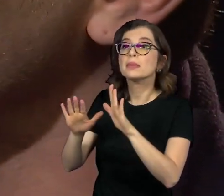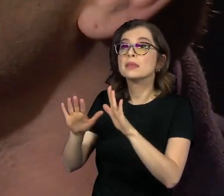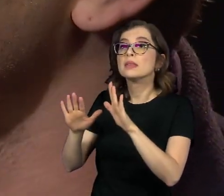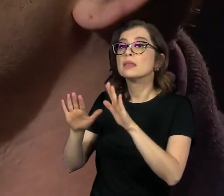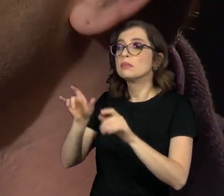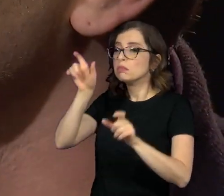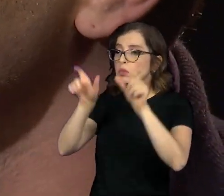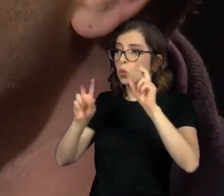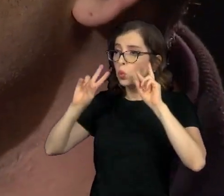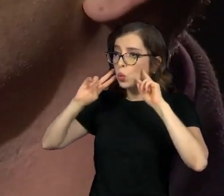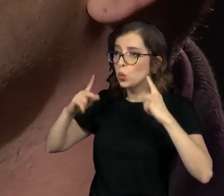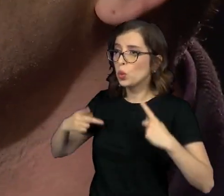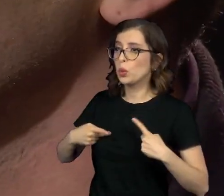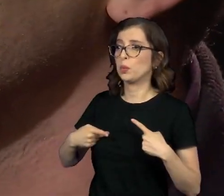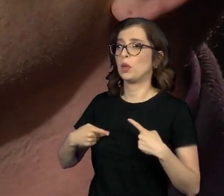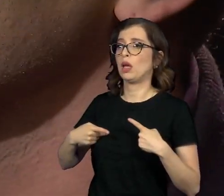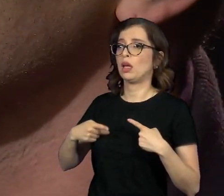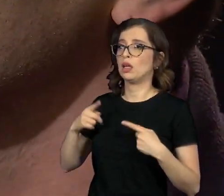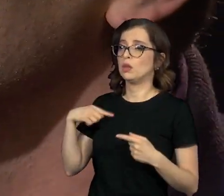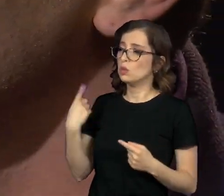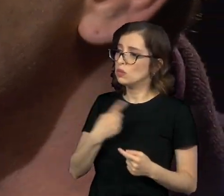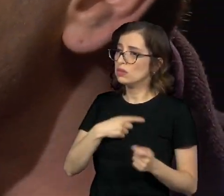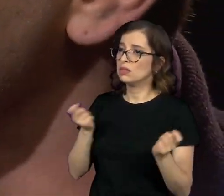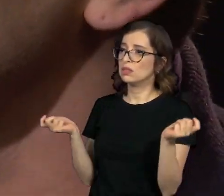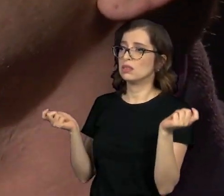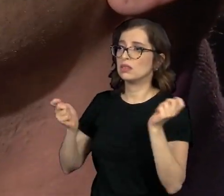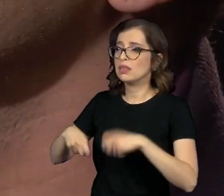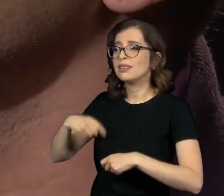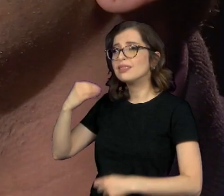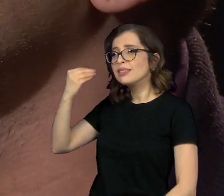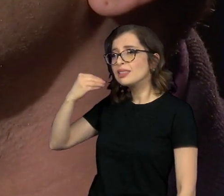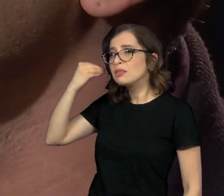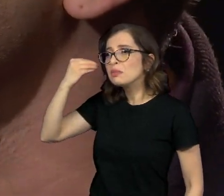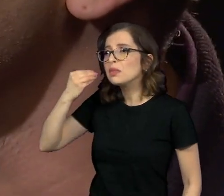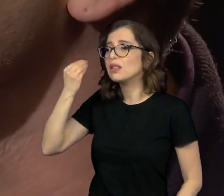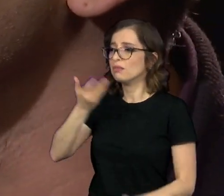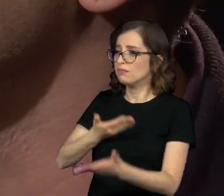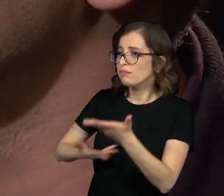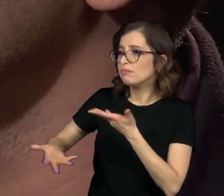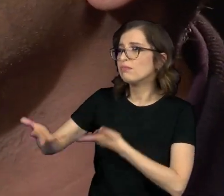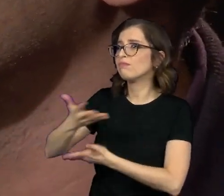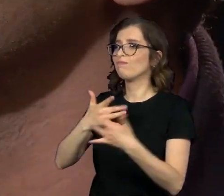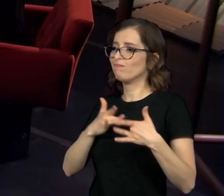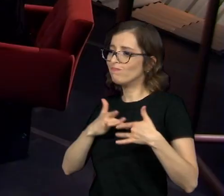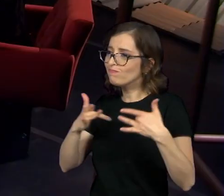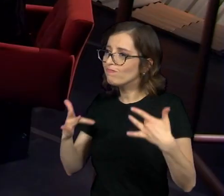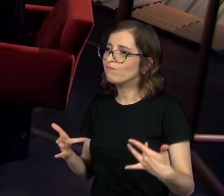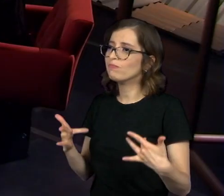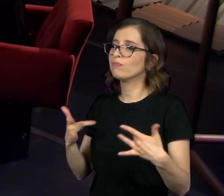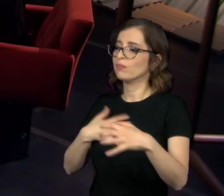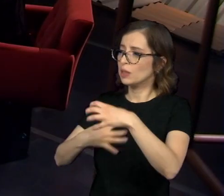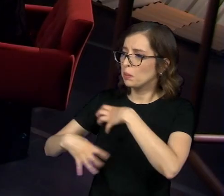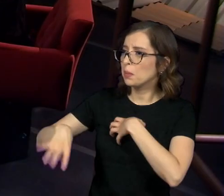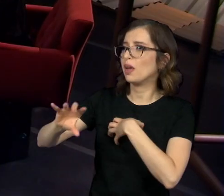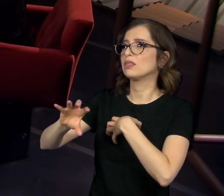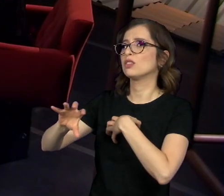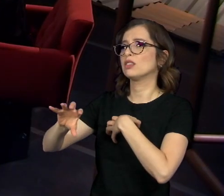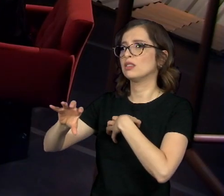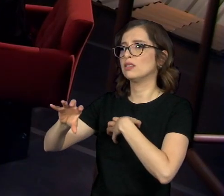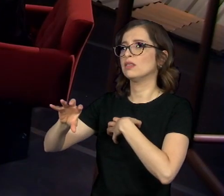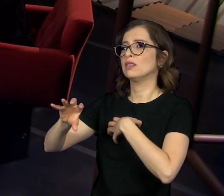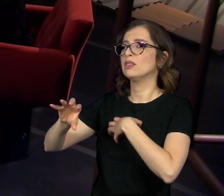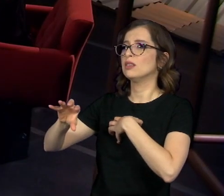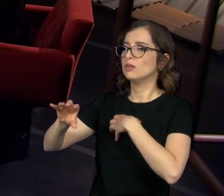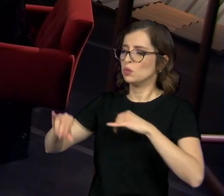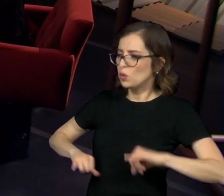a capacidade que nós temos de trocar experiência, de sentir compaixão pelo outro, sentimos dor, sofremos por